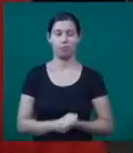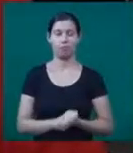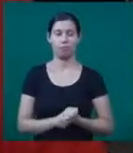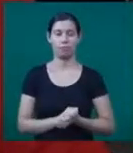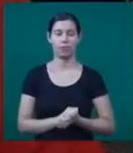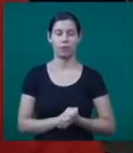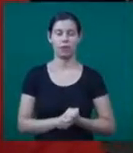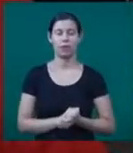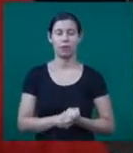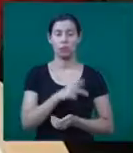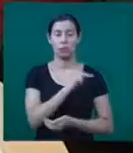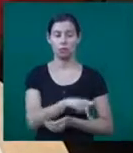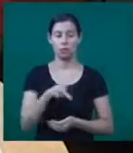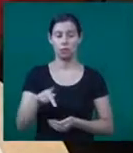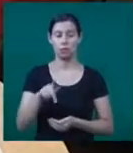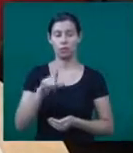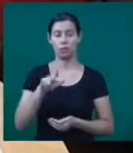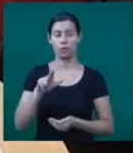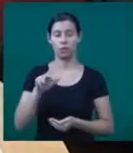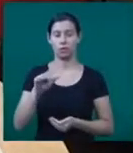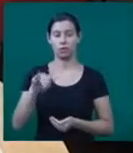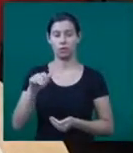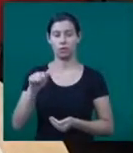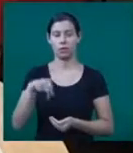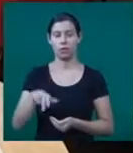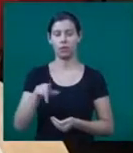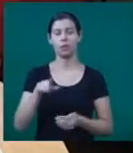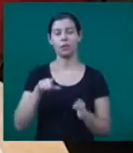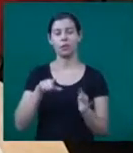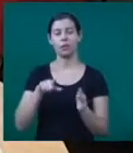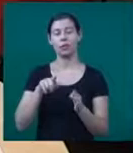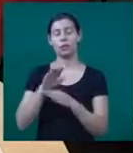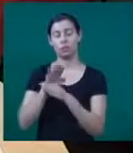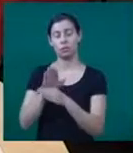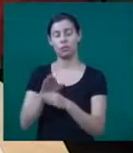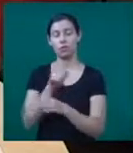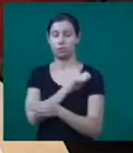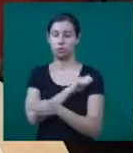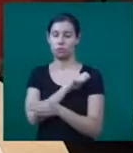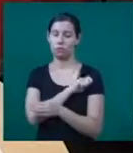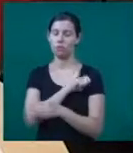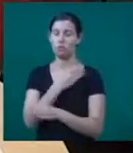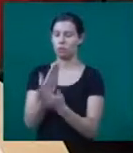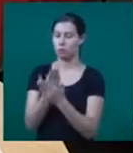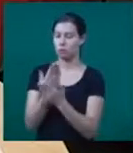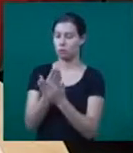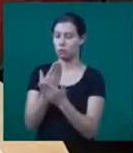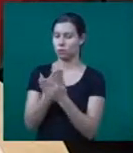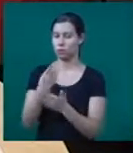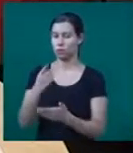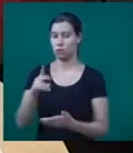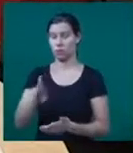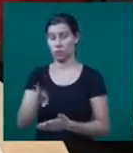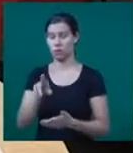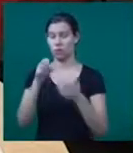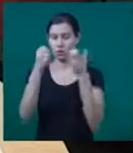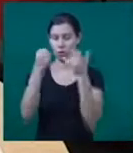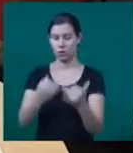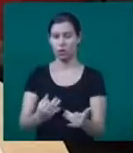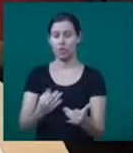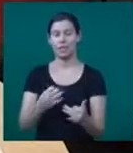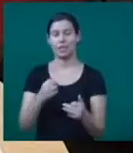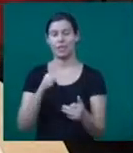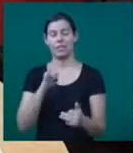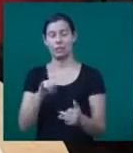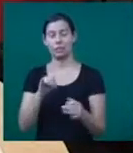orientou uma pesquisa de doutorado que constatou que se as antenas estiverem a menos de 50 metros de distância das